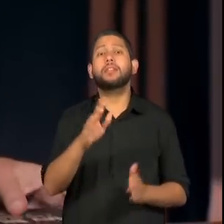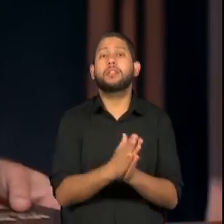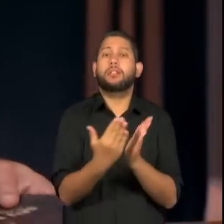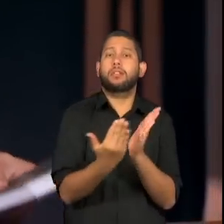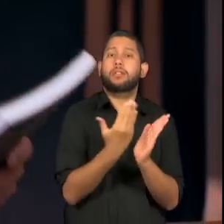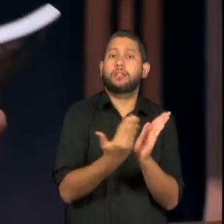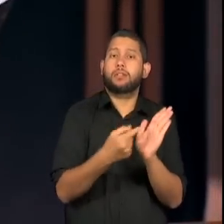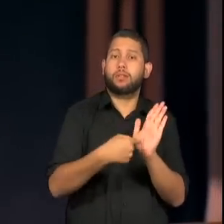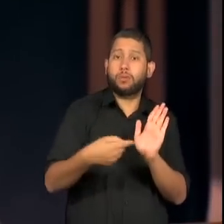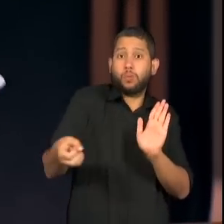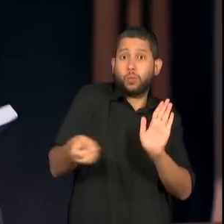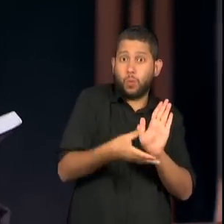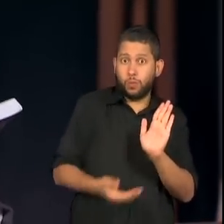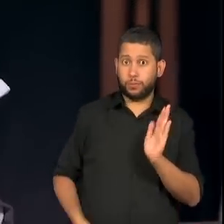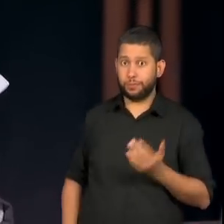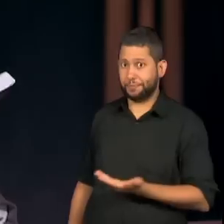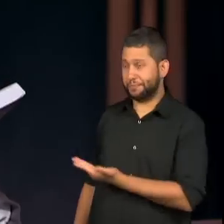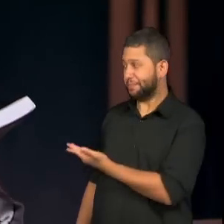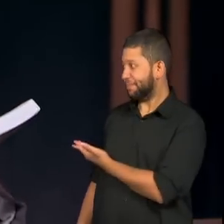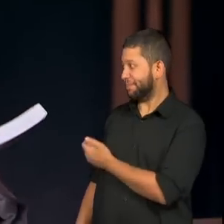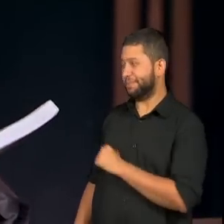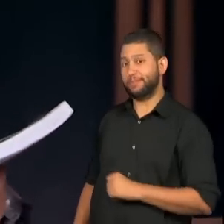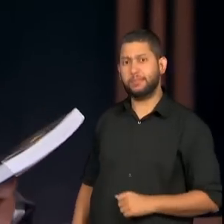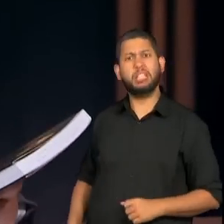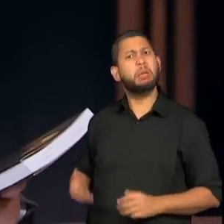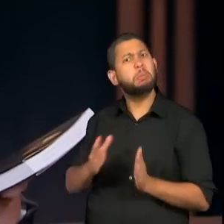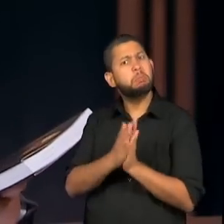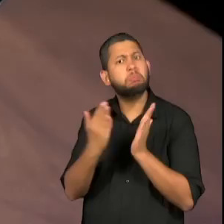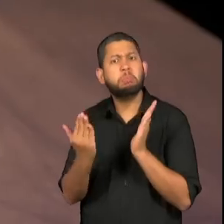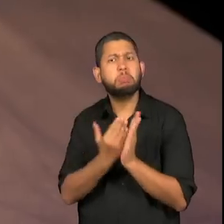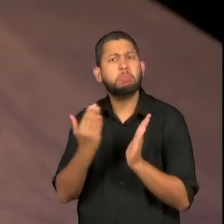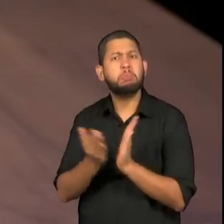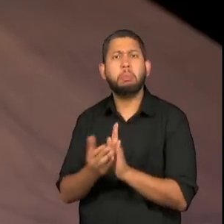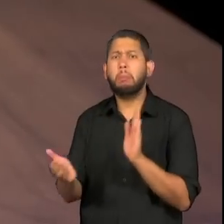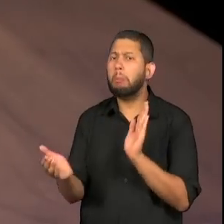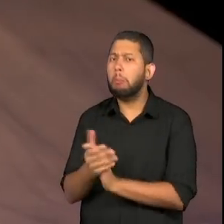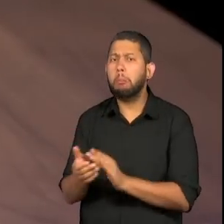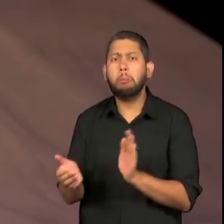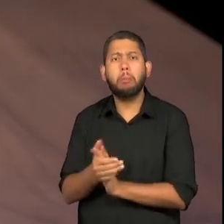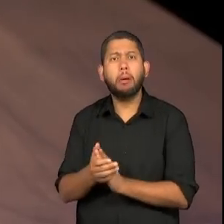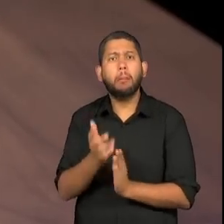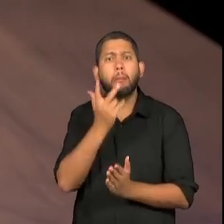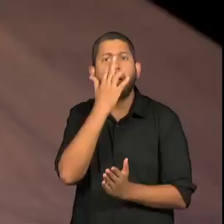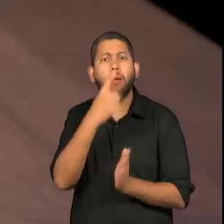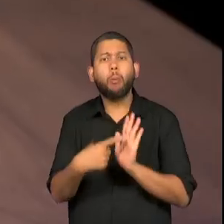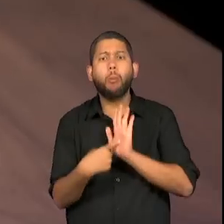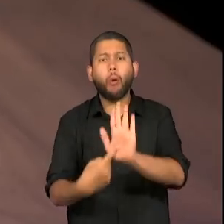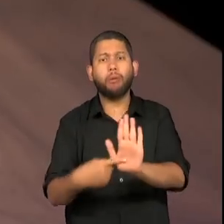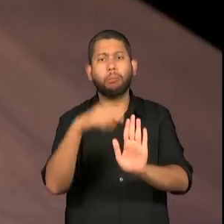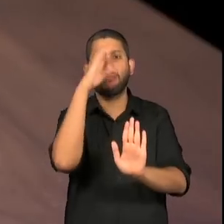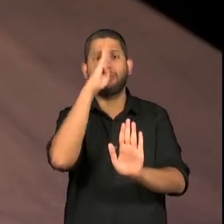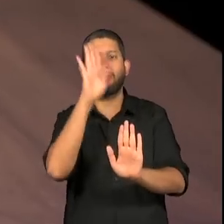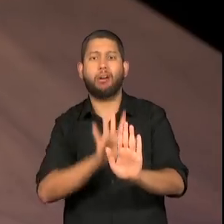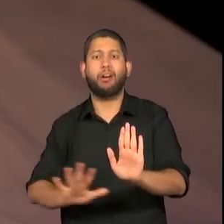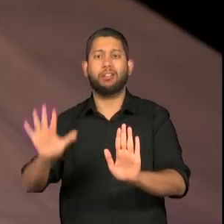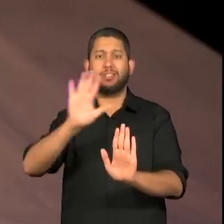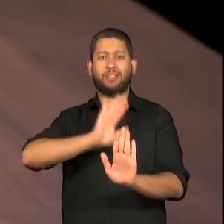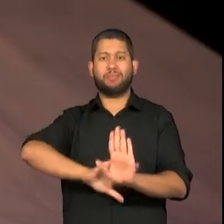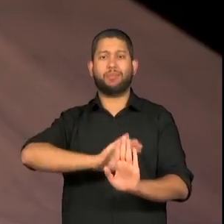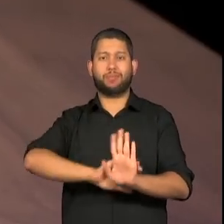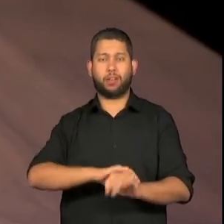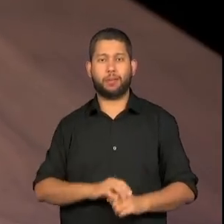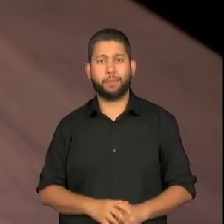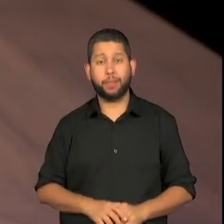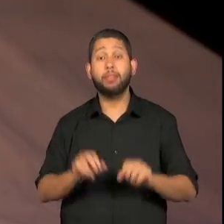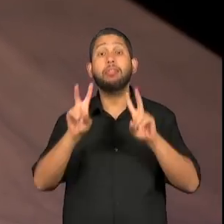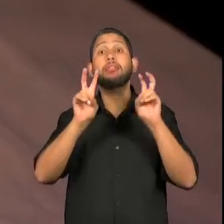aqui, que é um livro, eu volto a dizer, pra mim é um livro que traduz o nosso país, A Vida Me Ensinou a